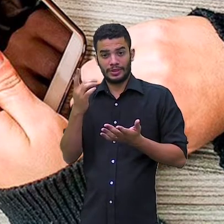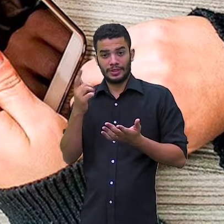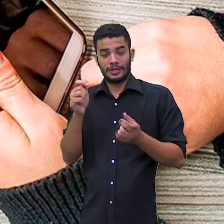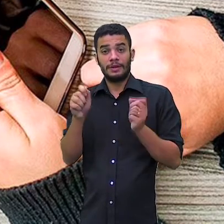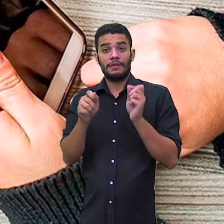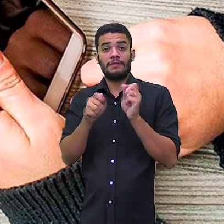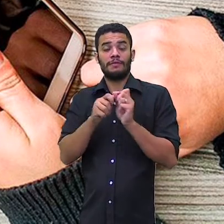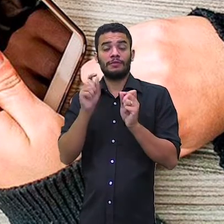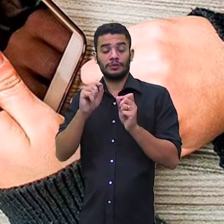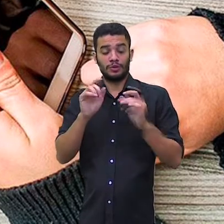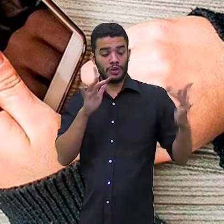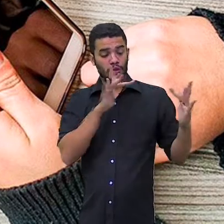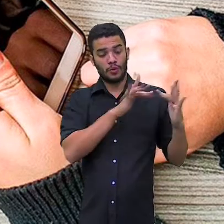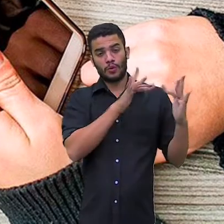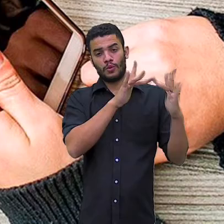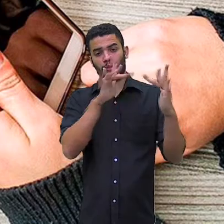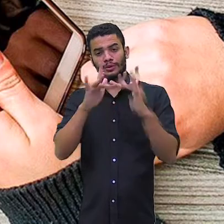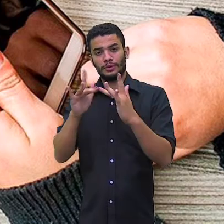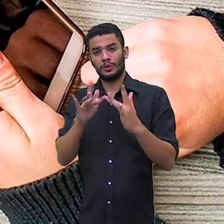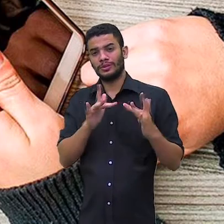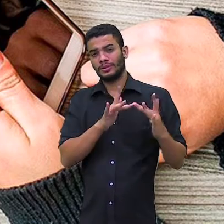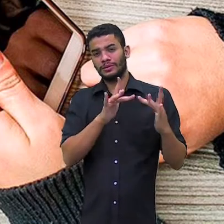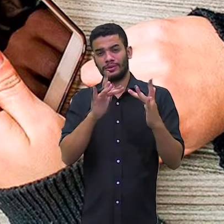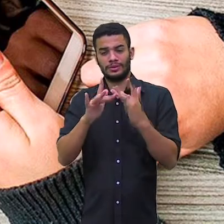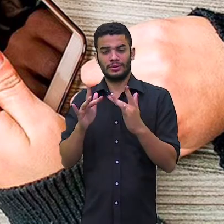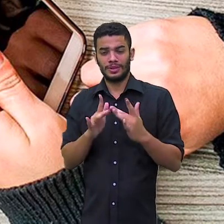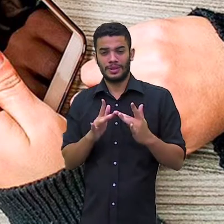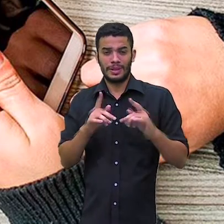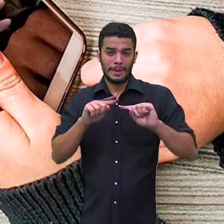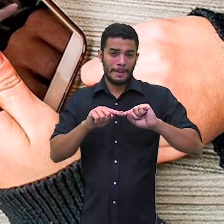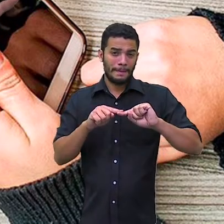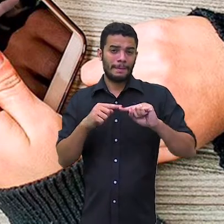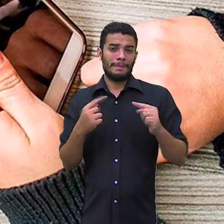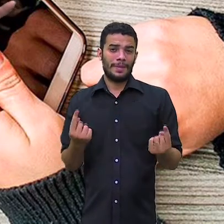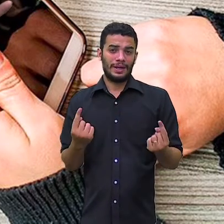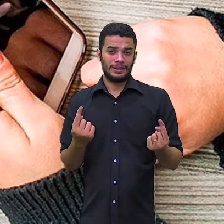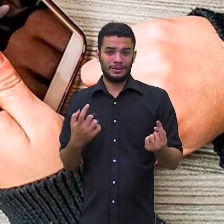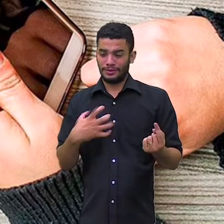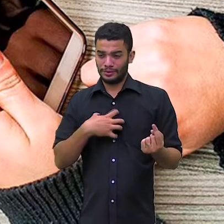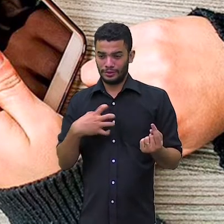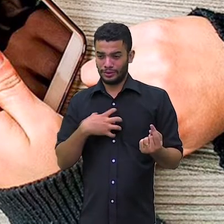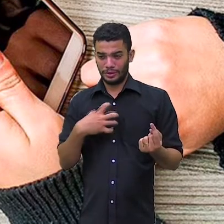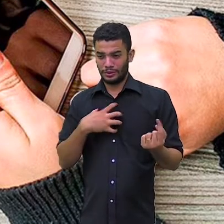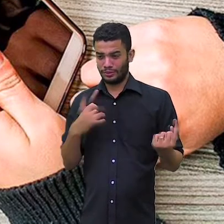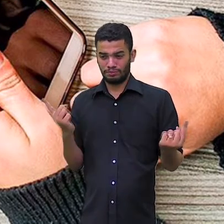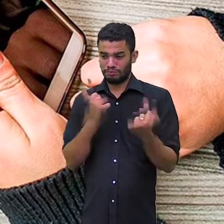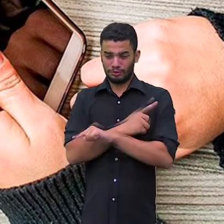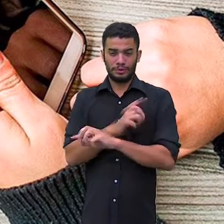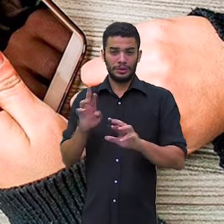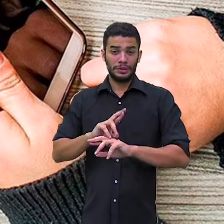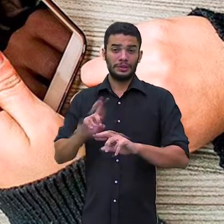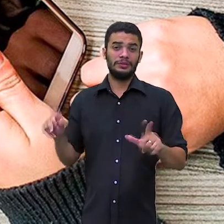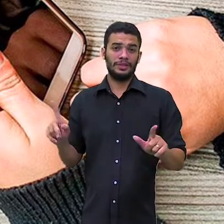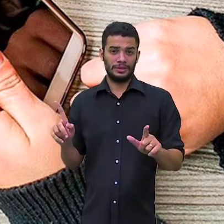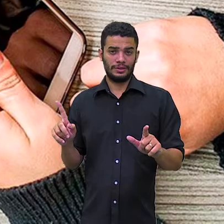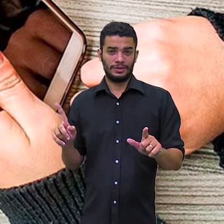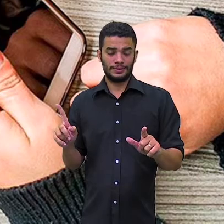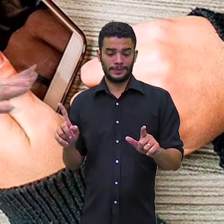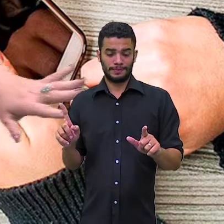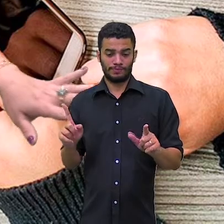contato com as pessoas, mas está totalmente o contrário. O que veio para